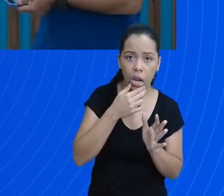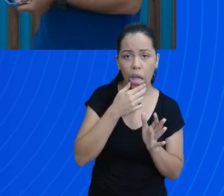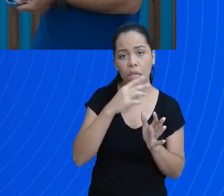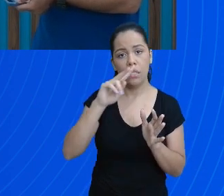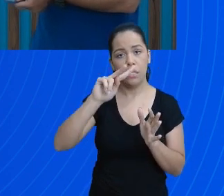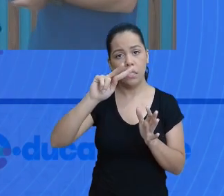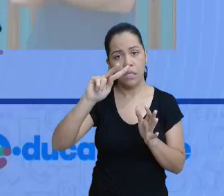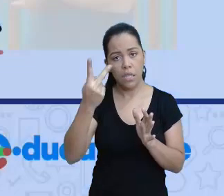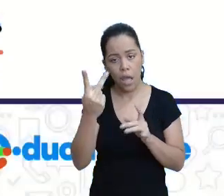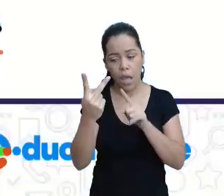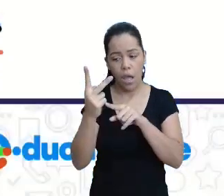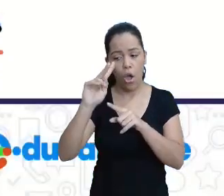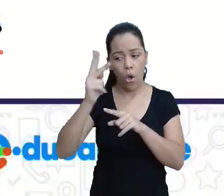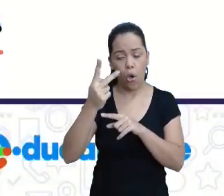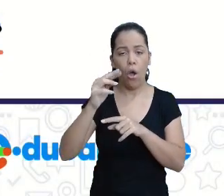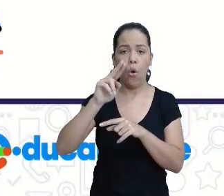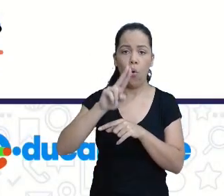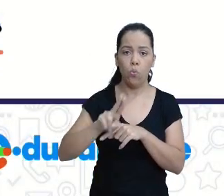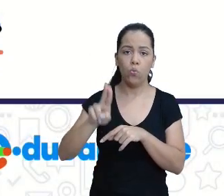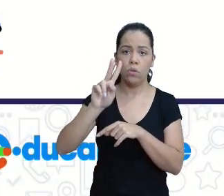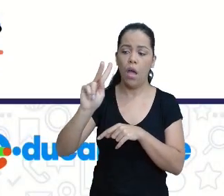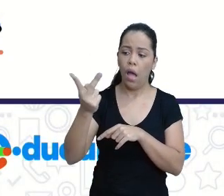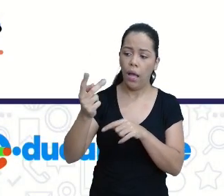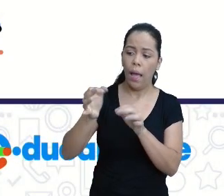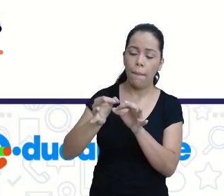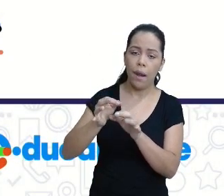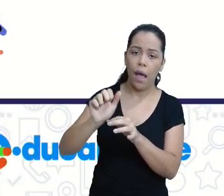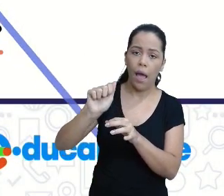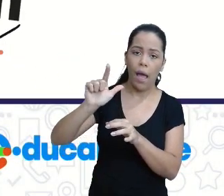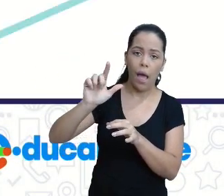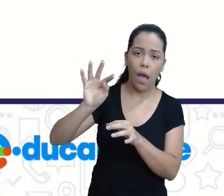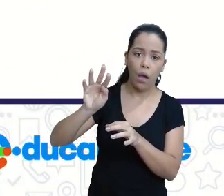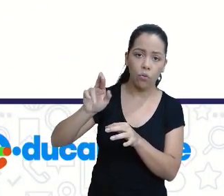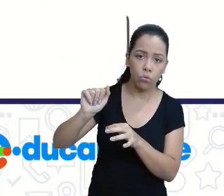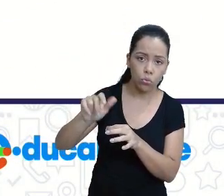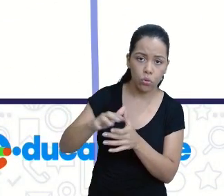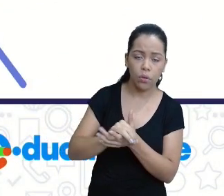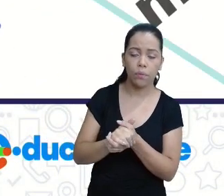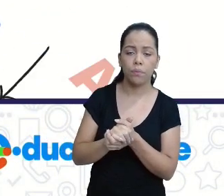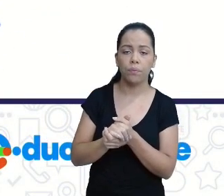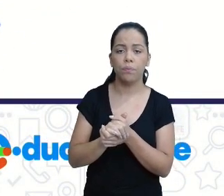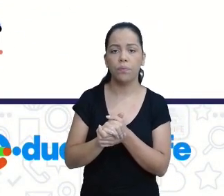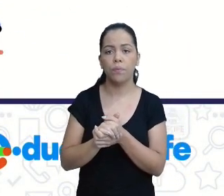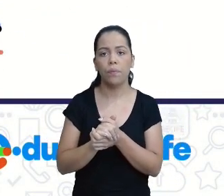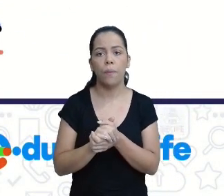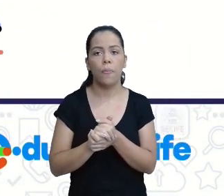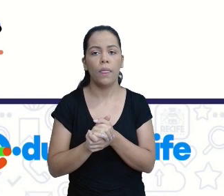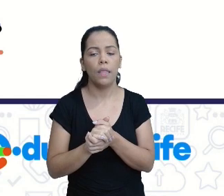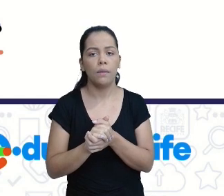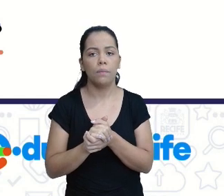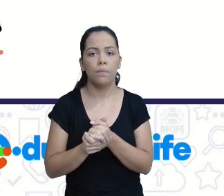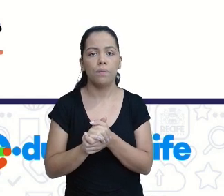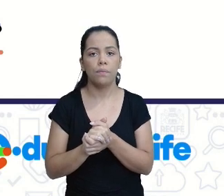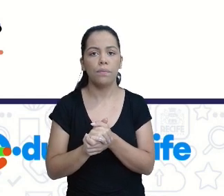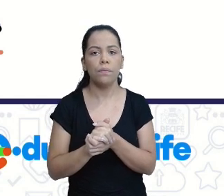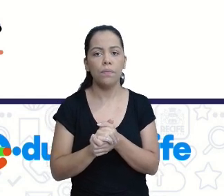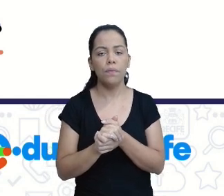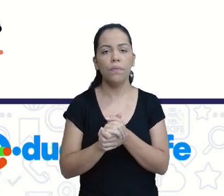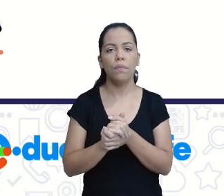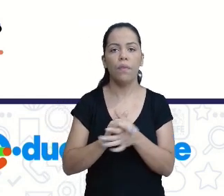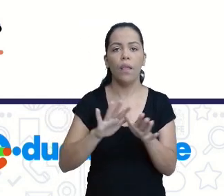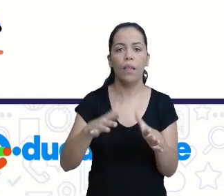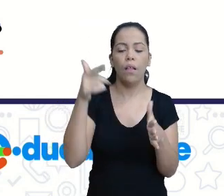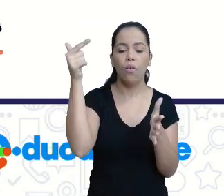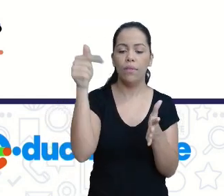quando a gente for nomear as projeções, vou chamar aquela ali de M e a outra projeção de N, bom?